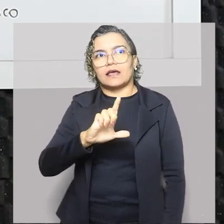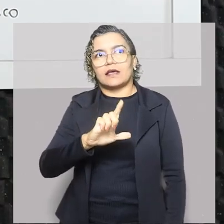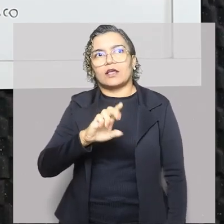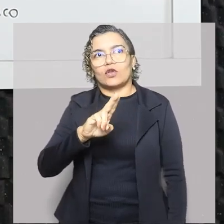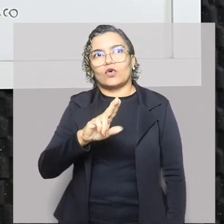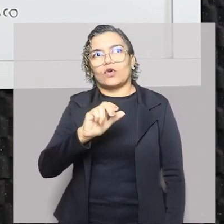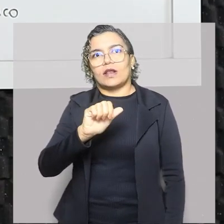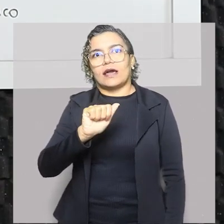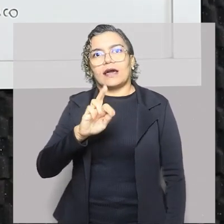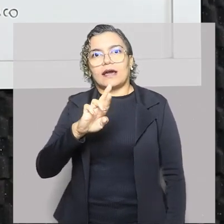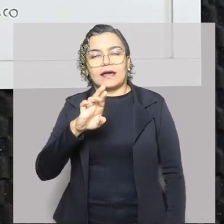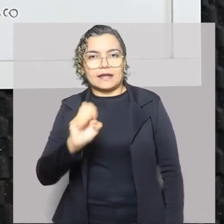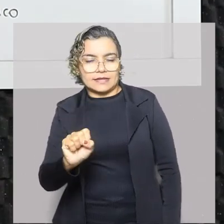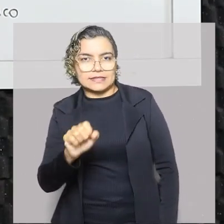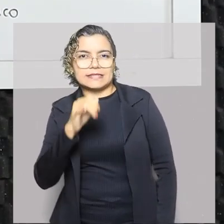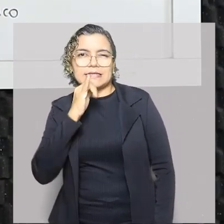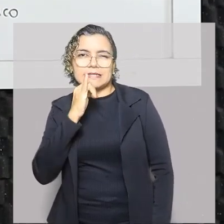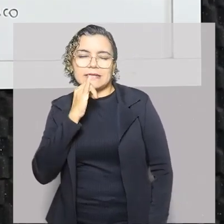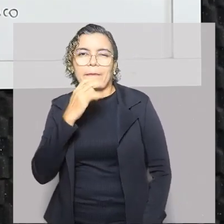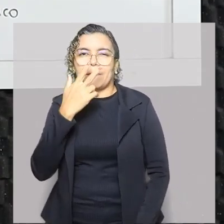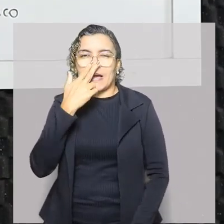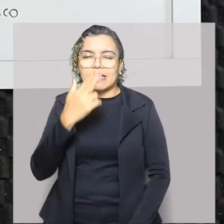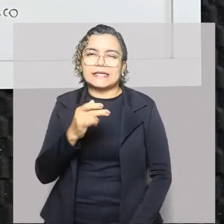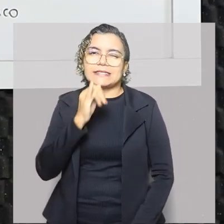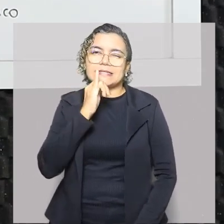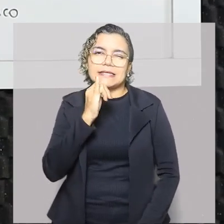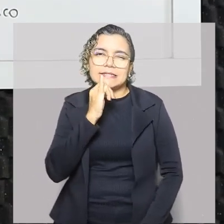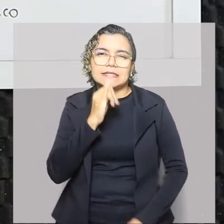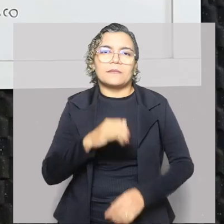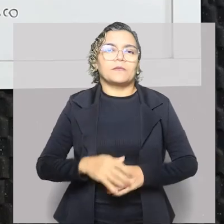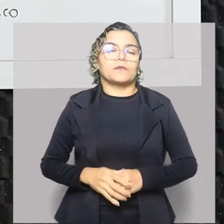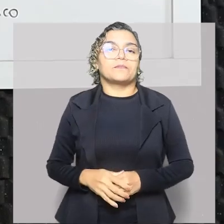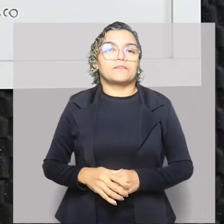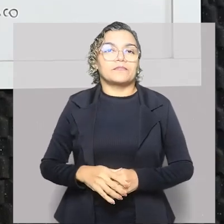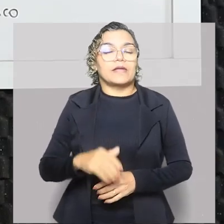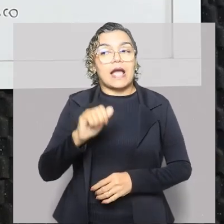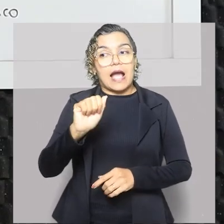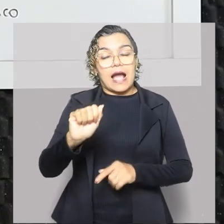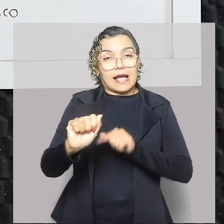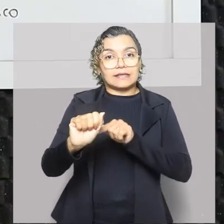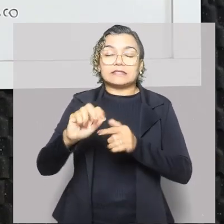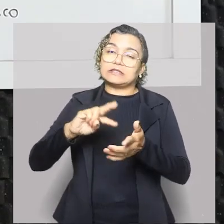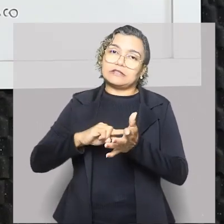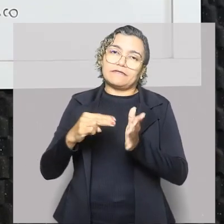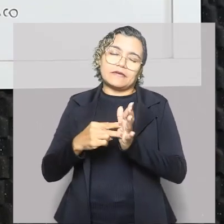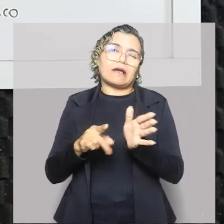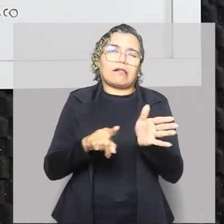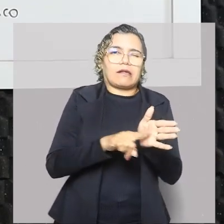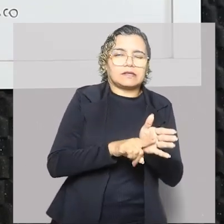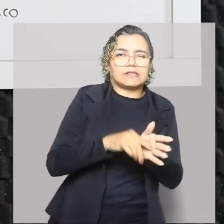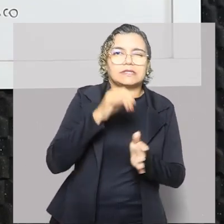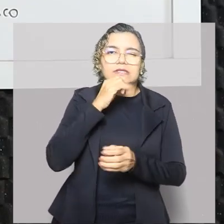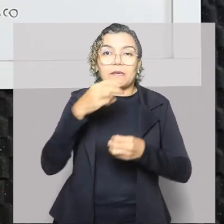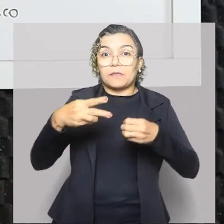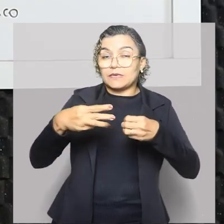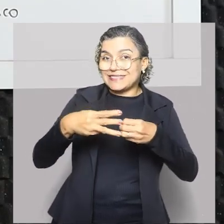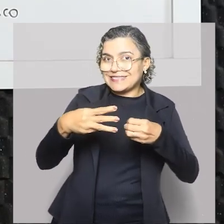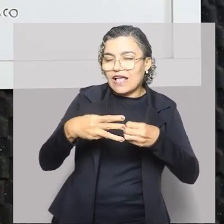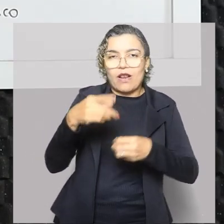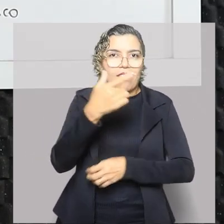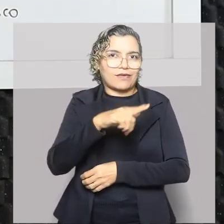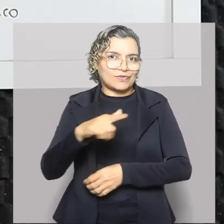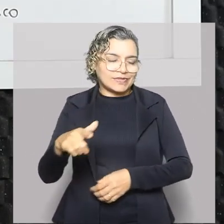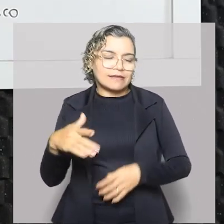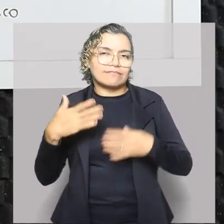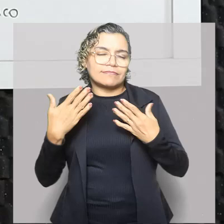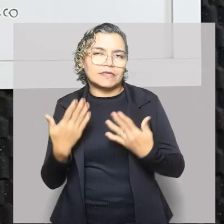A, como esse prefixo de negação, significa que é um organismo que não tem célula. Ou seja, ele já esbarra